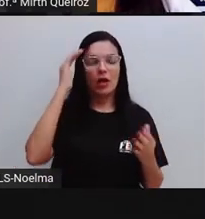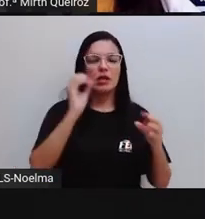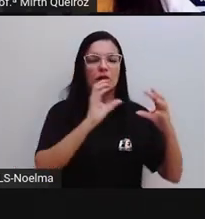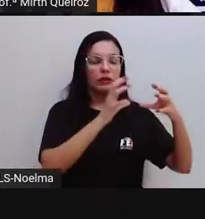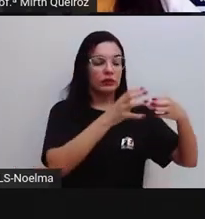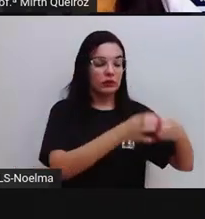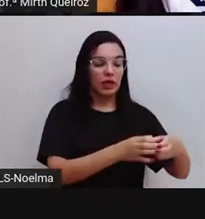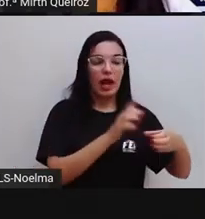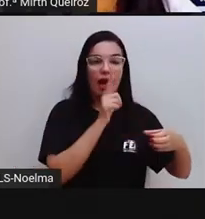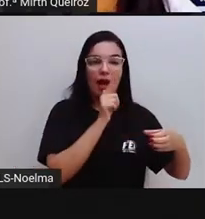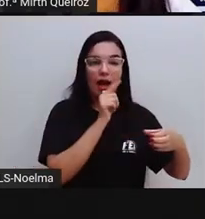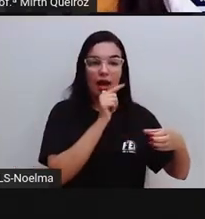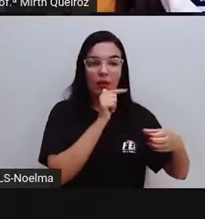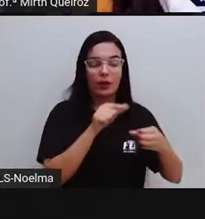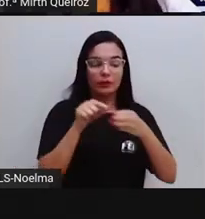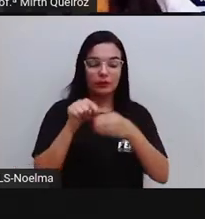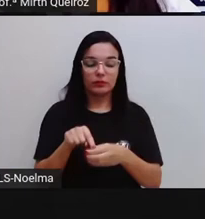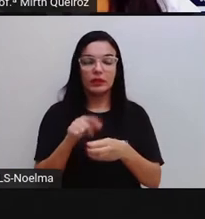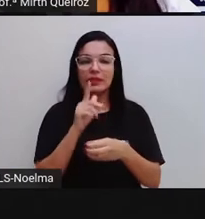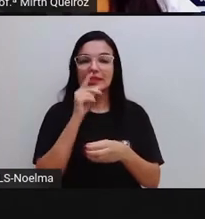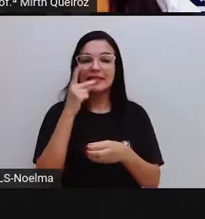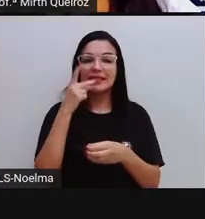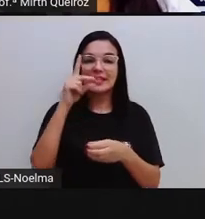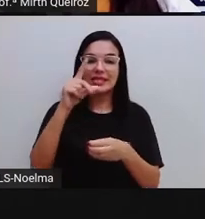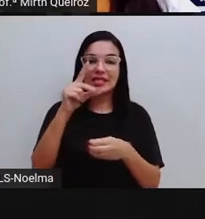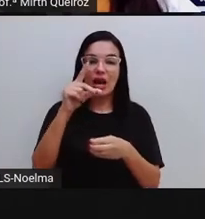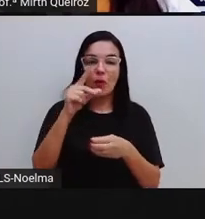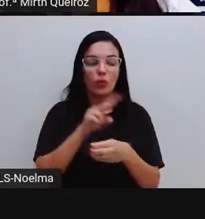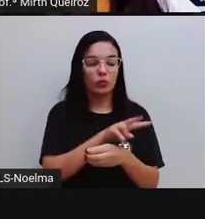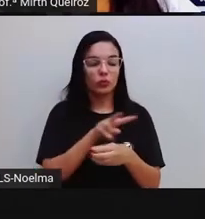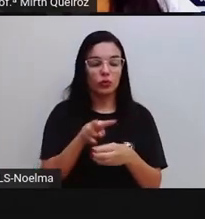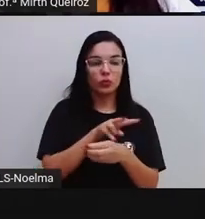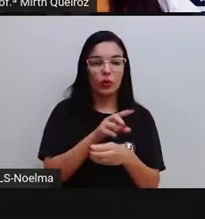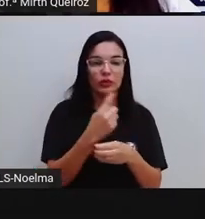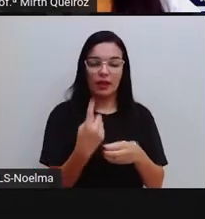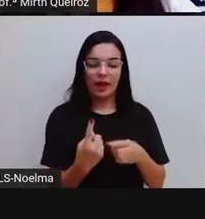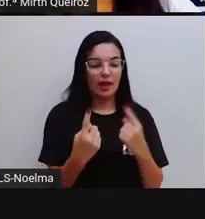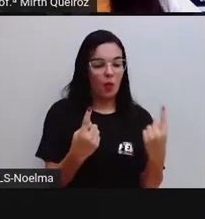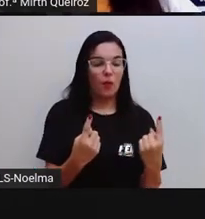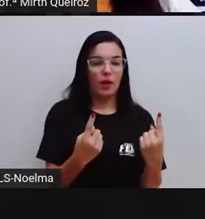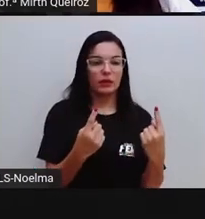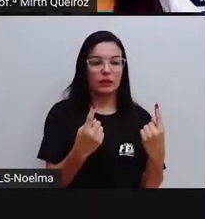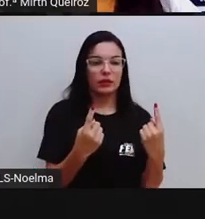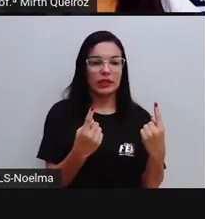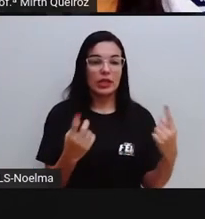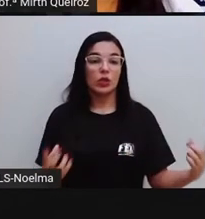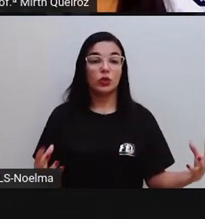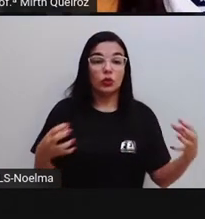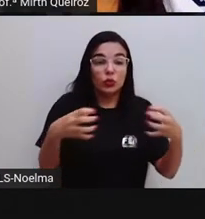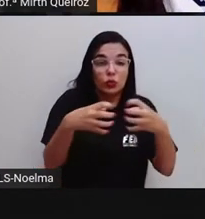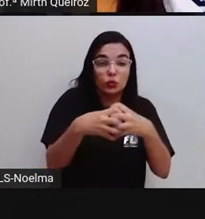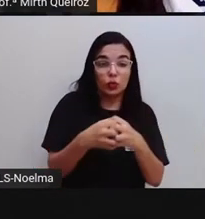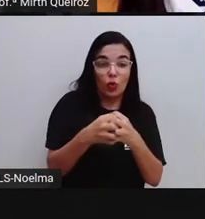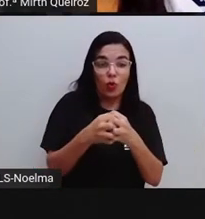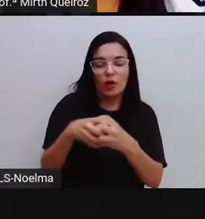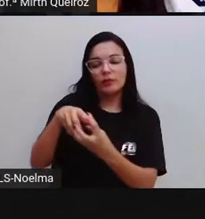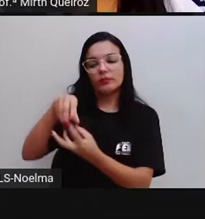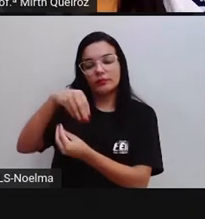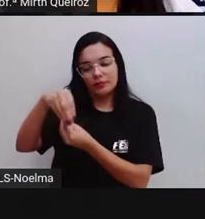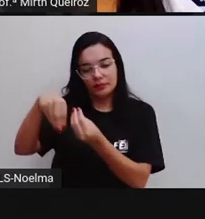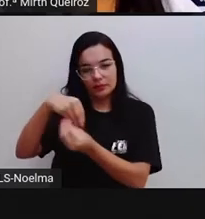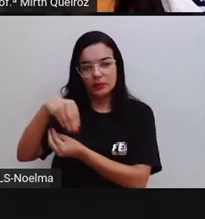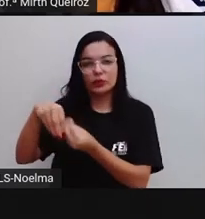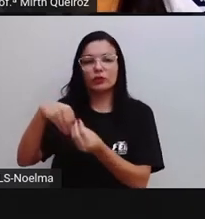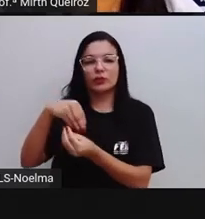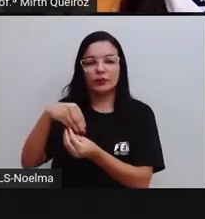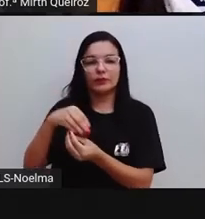neste caso, a substância virou o quê? Uma mistura, certo? Porque nós juntamos duas